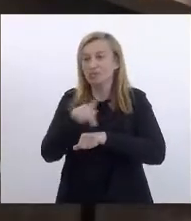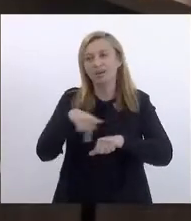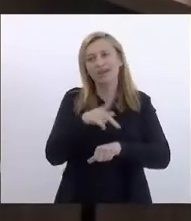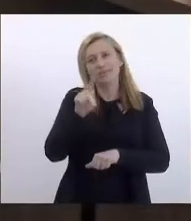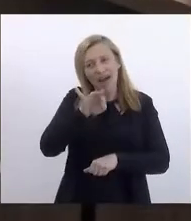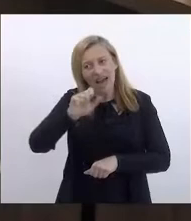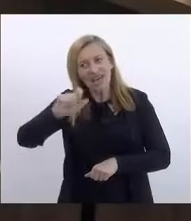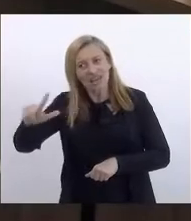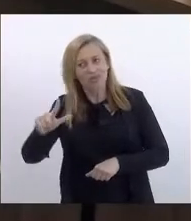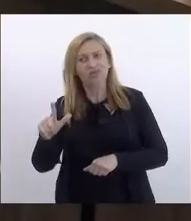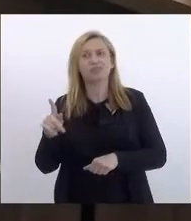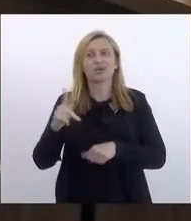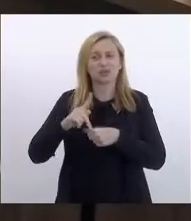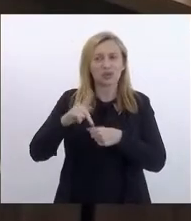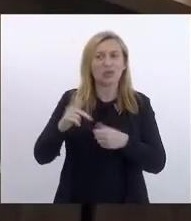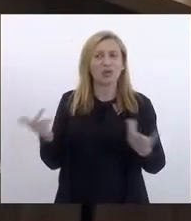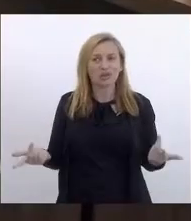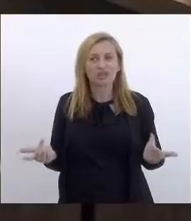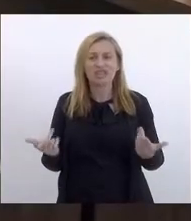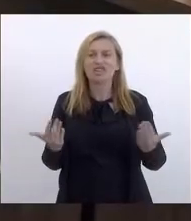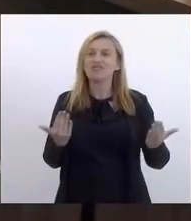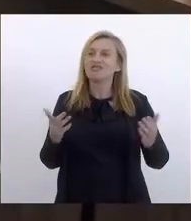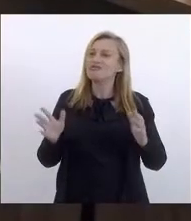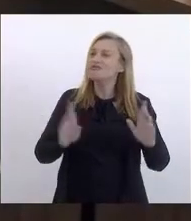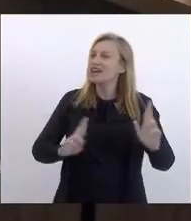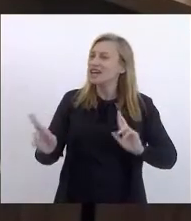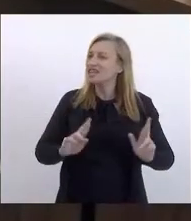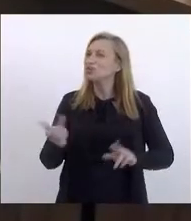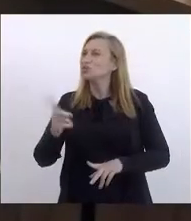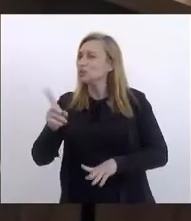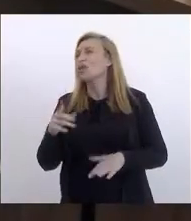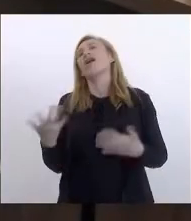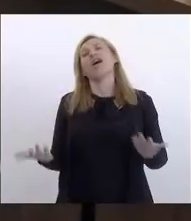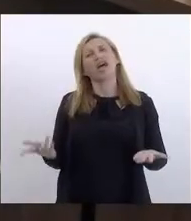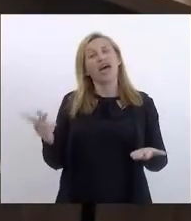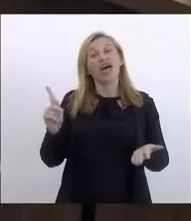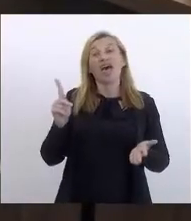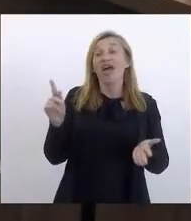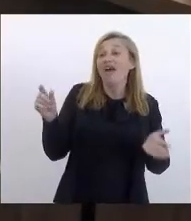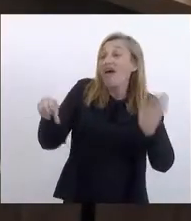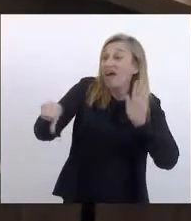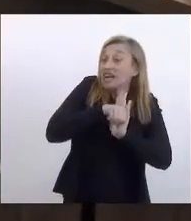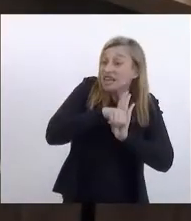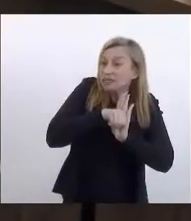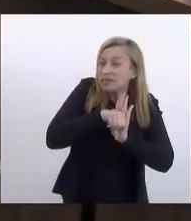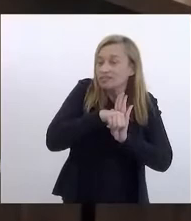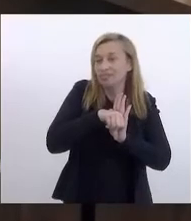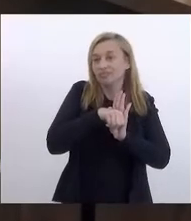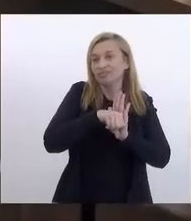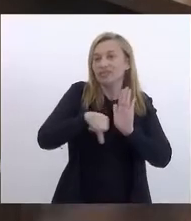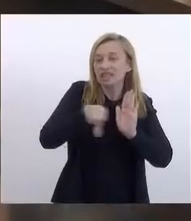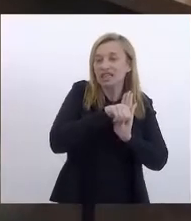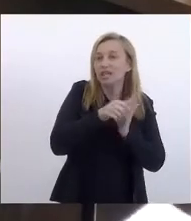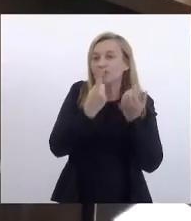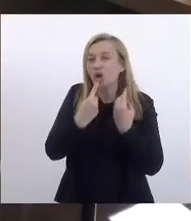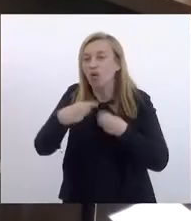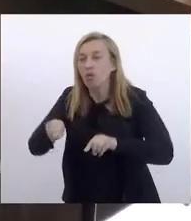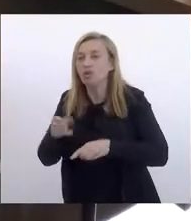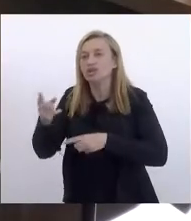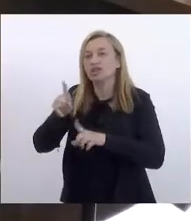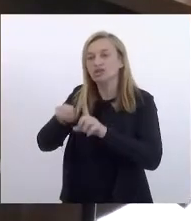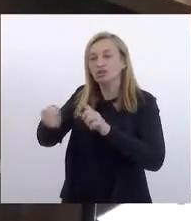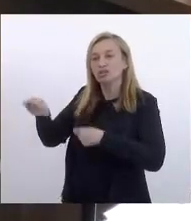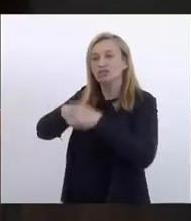e variação cambial do dólar é crime crime contra a economia